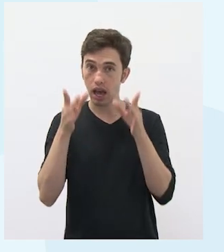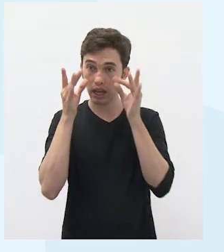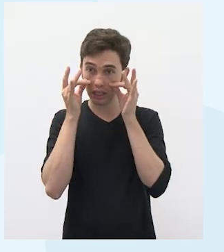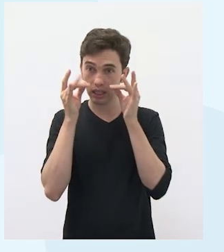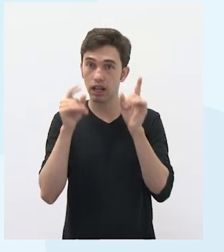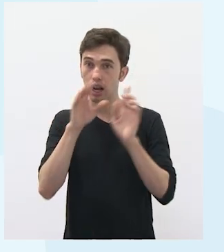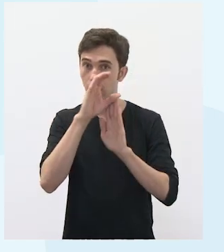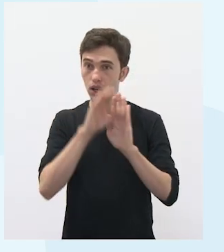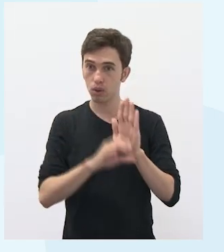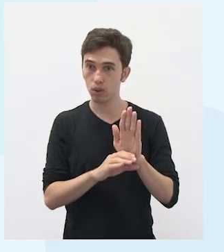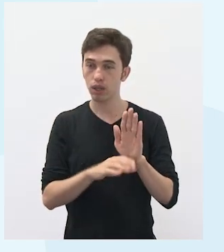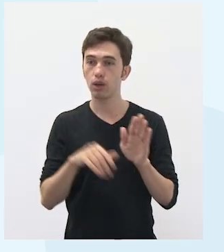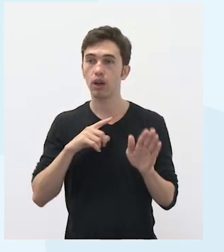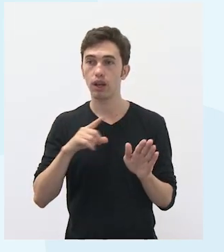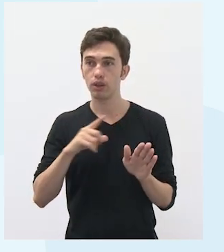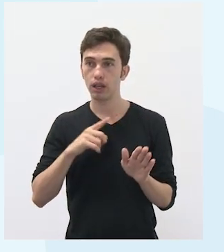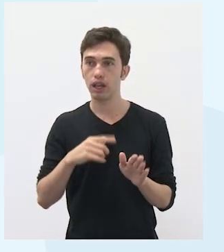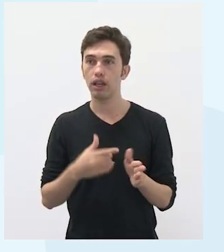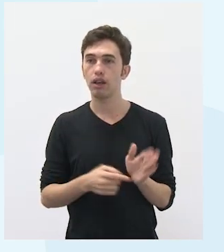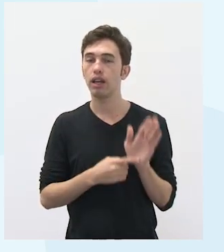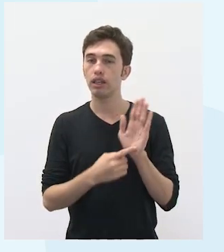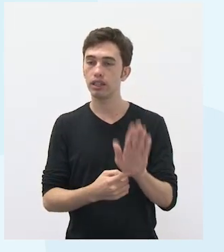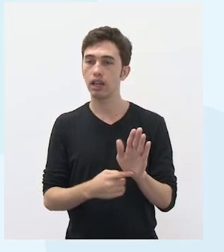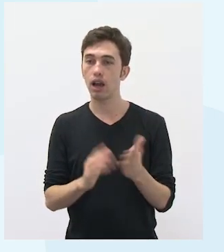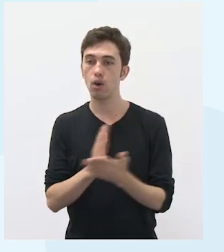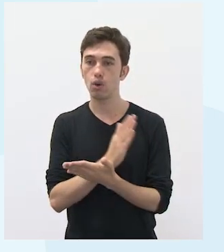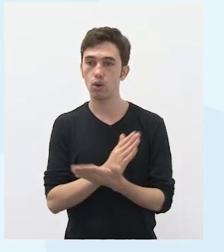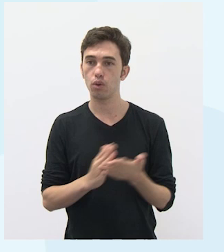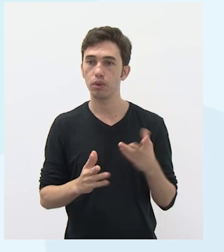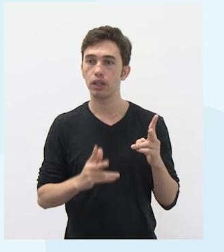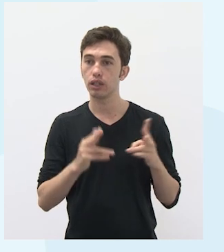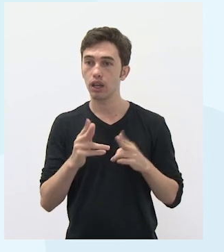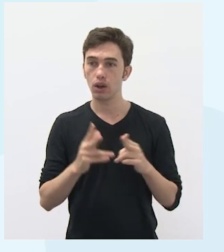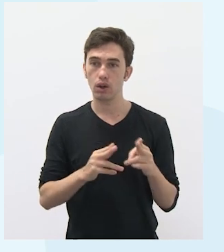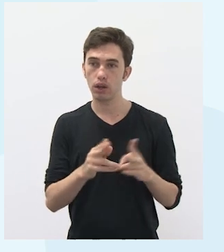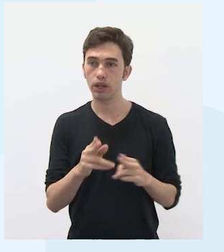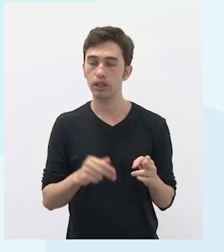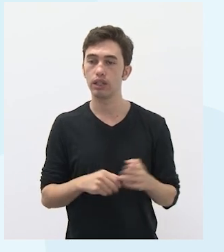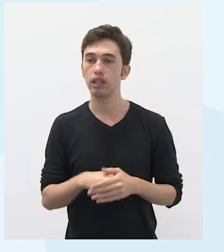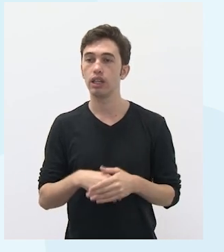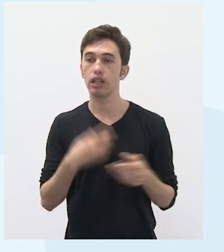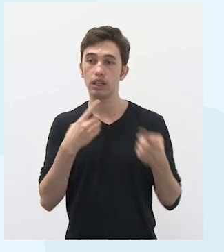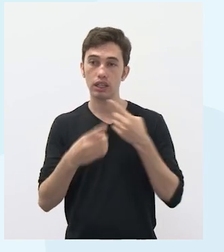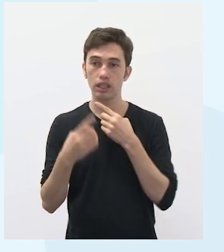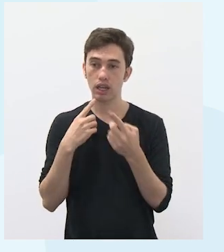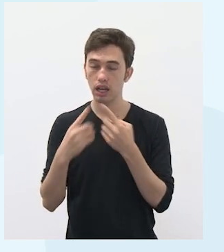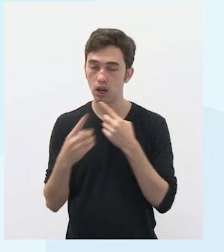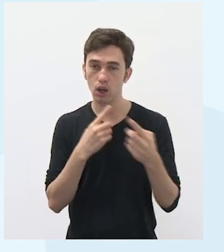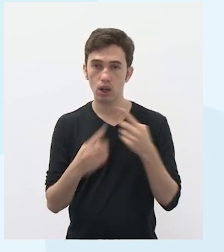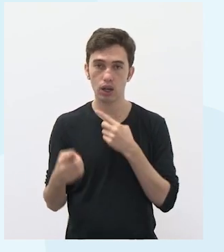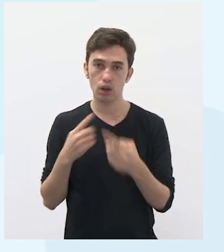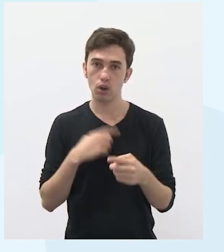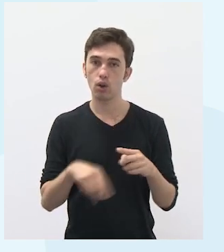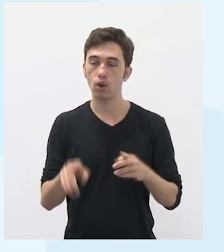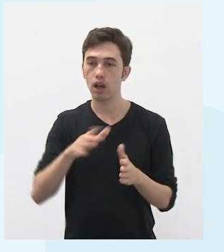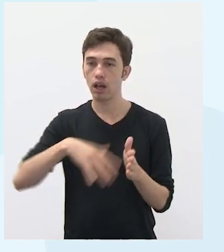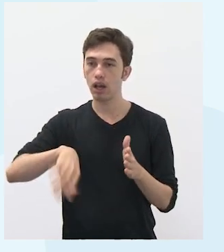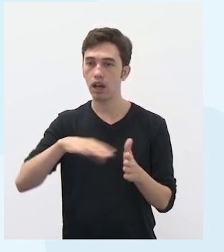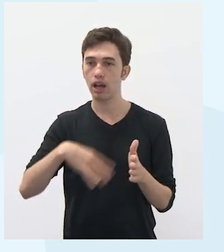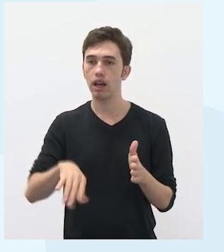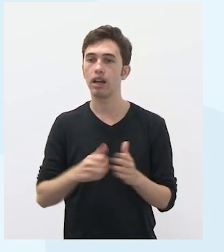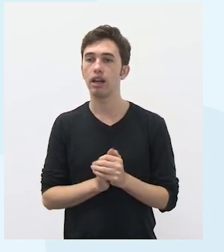currículo, eu trouxe lá atrás alguns recortes do próprio currículo que dialogam, no caso, com a educação das